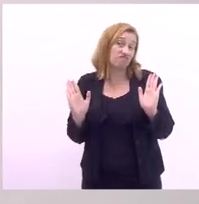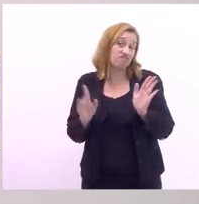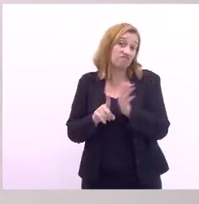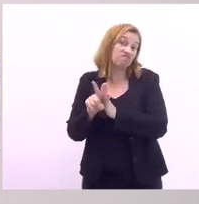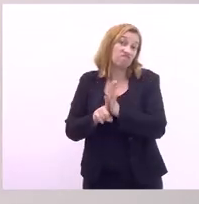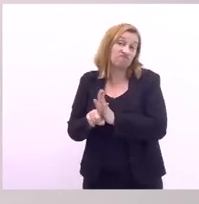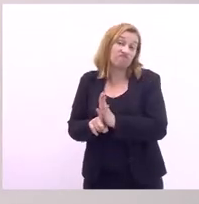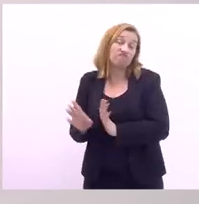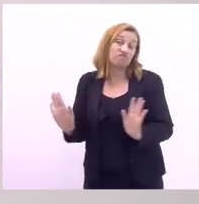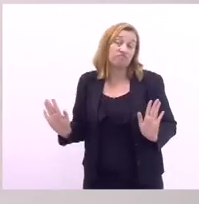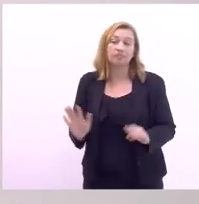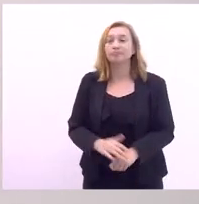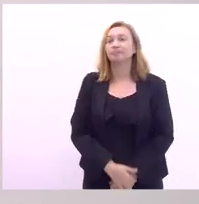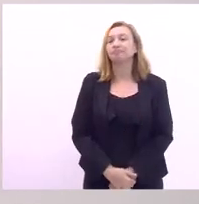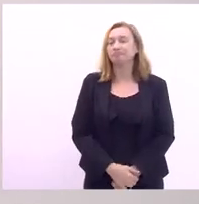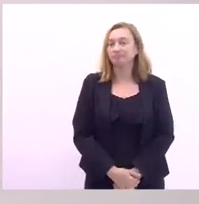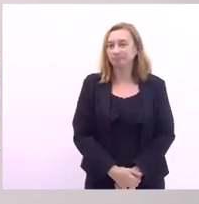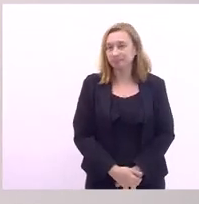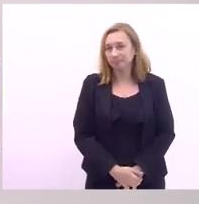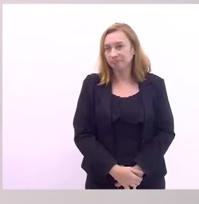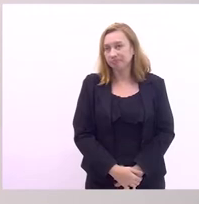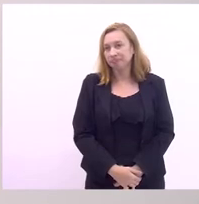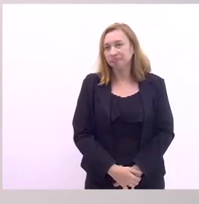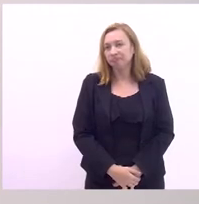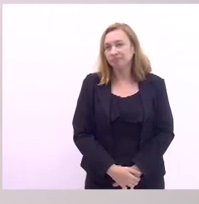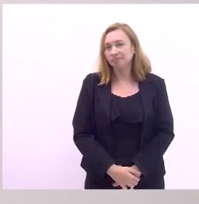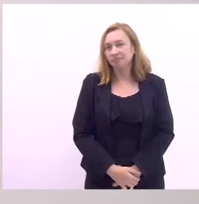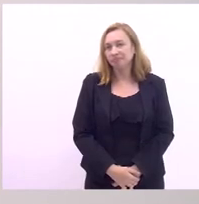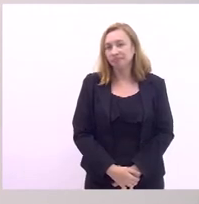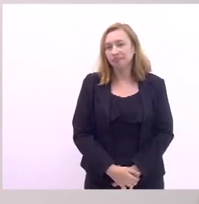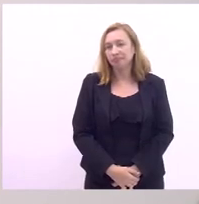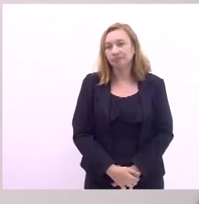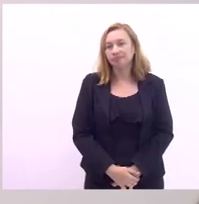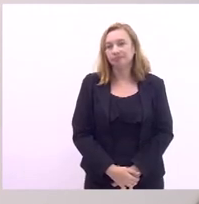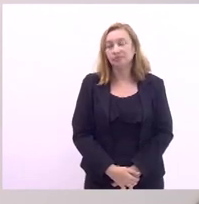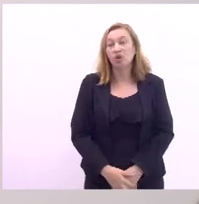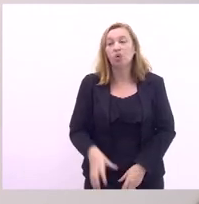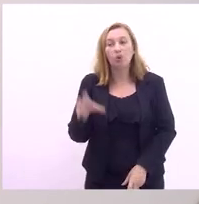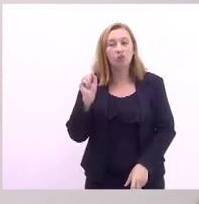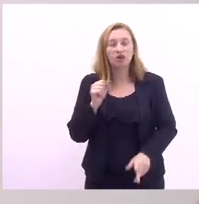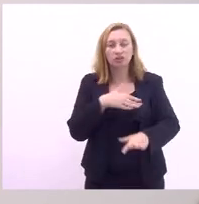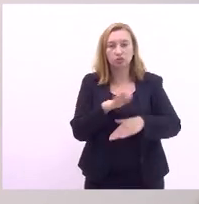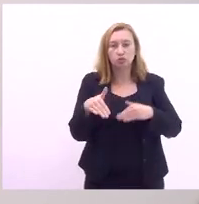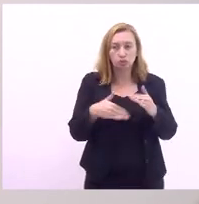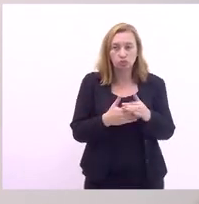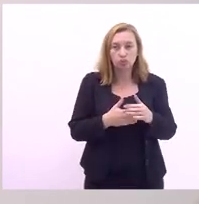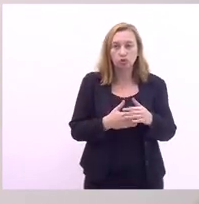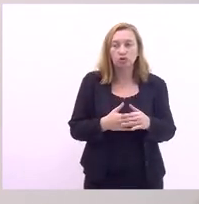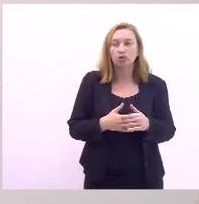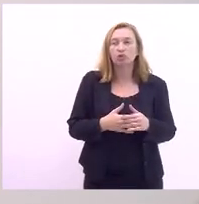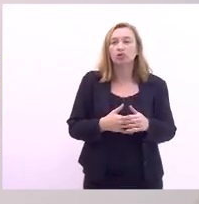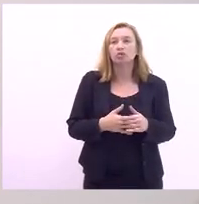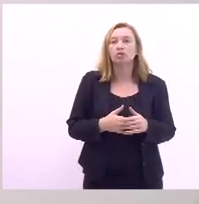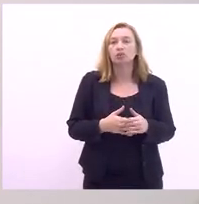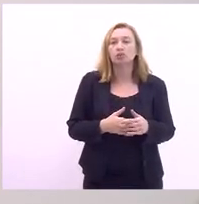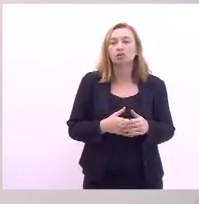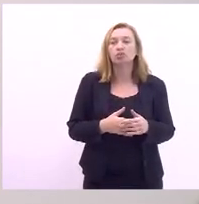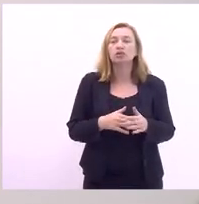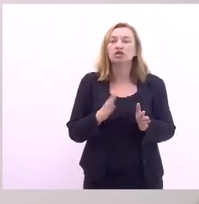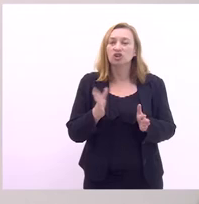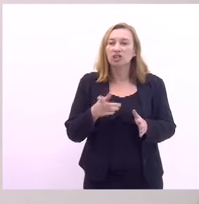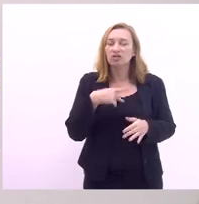analisar. Quer dizer, aqui foi tratado muito ouvir a população, né? Da agência, já